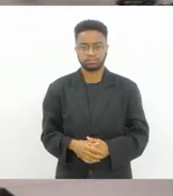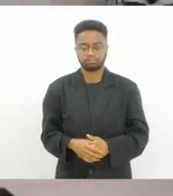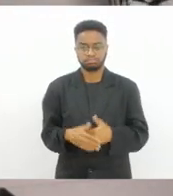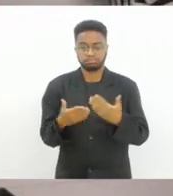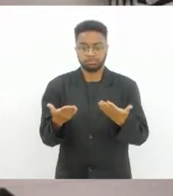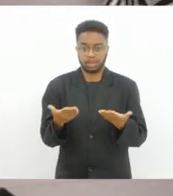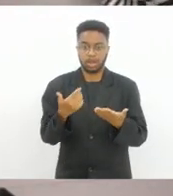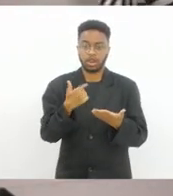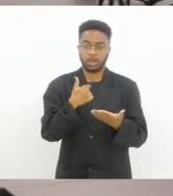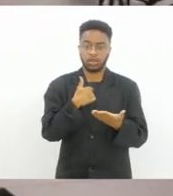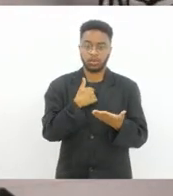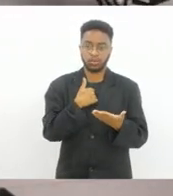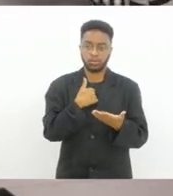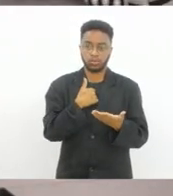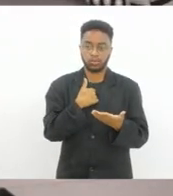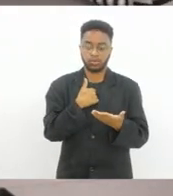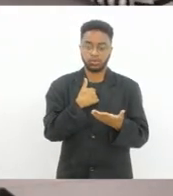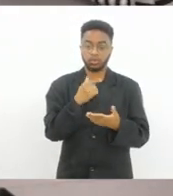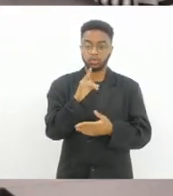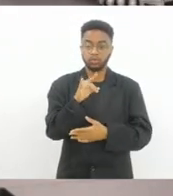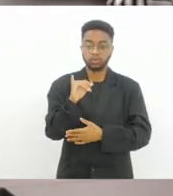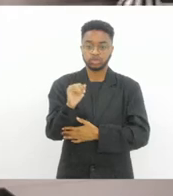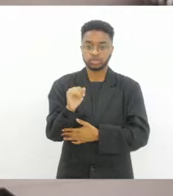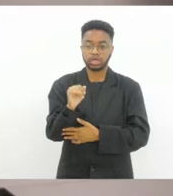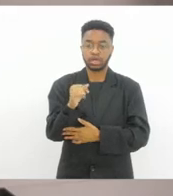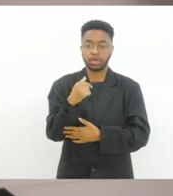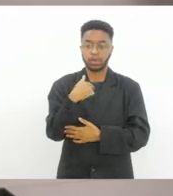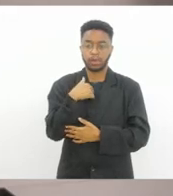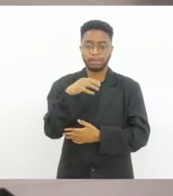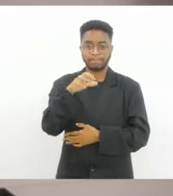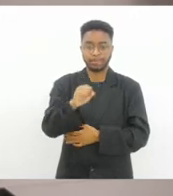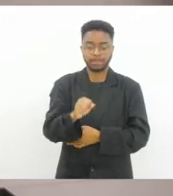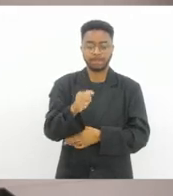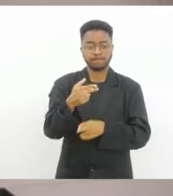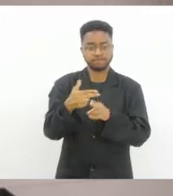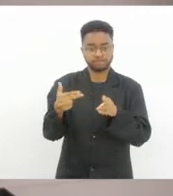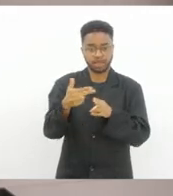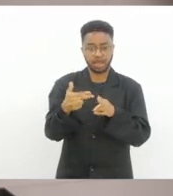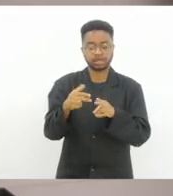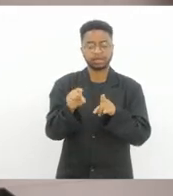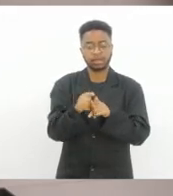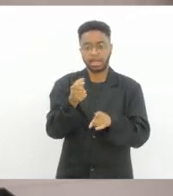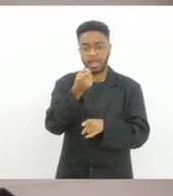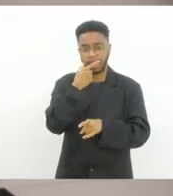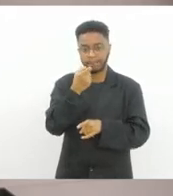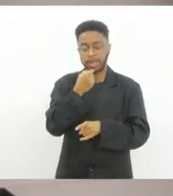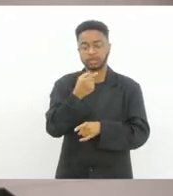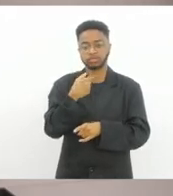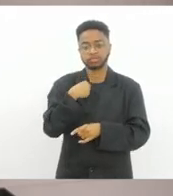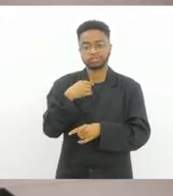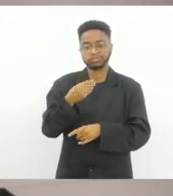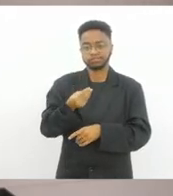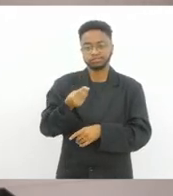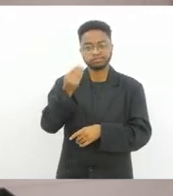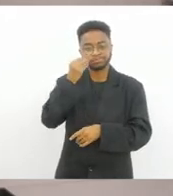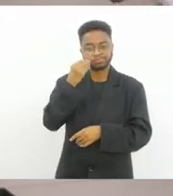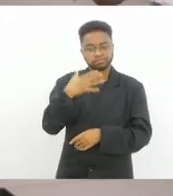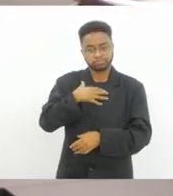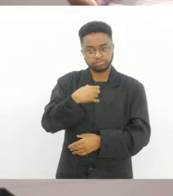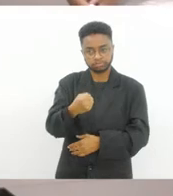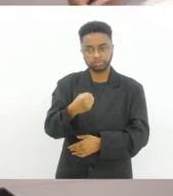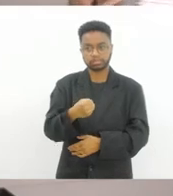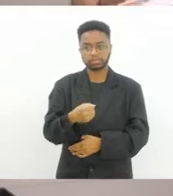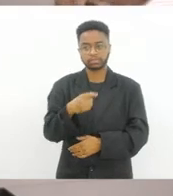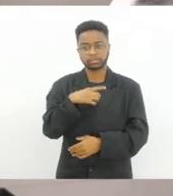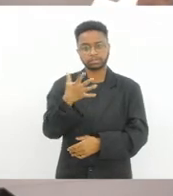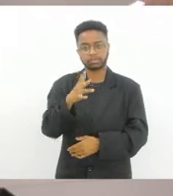fui. Nesse dia, eu peguei uma faca, uma caixa de remédio, eu ia morrer. Eu ia me matar. Aí eu, não tem muito tempo, tem